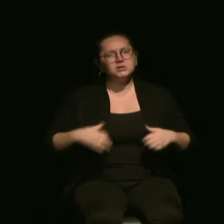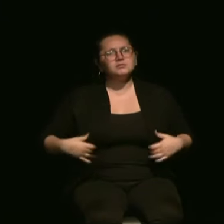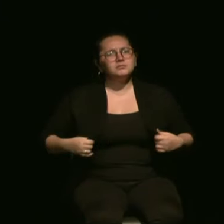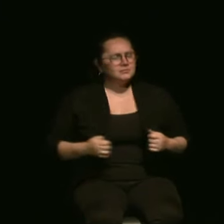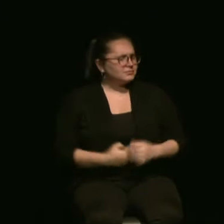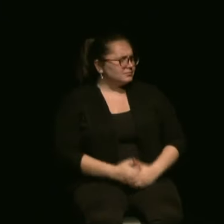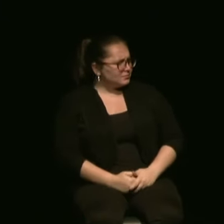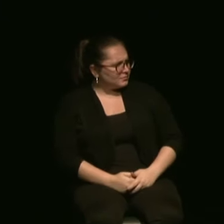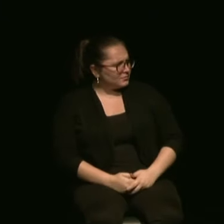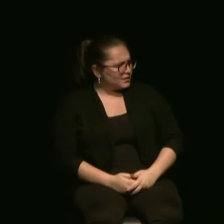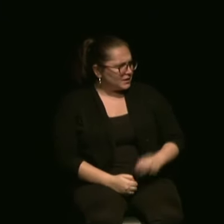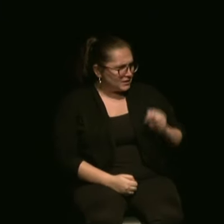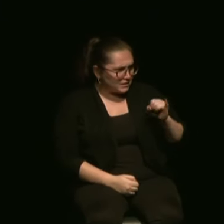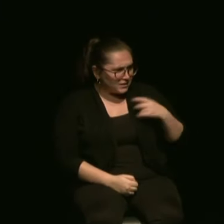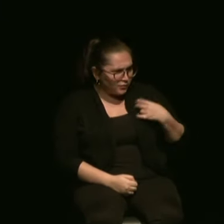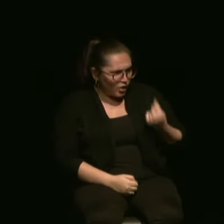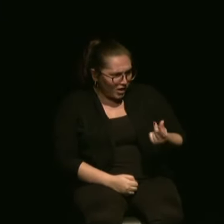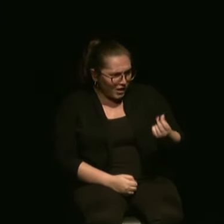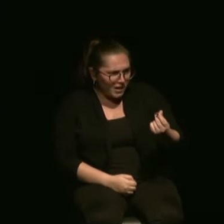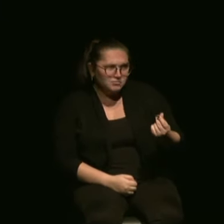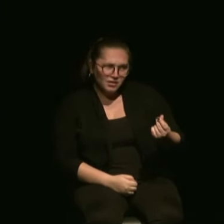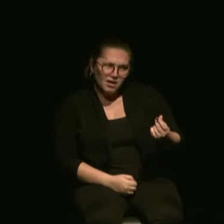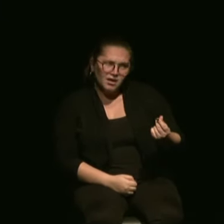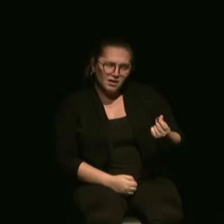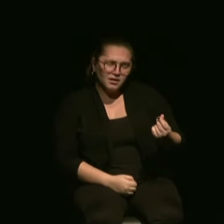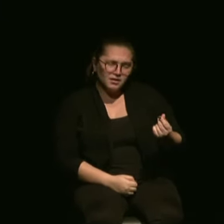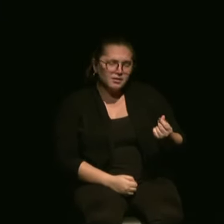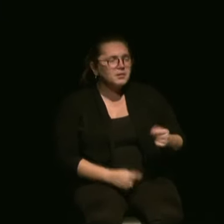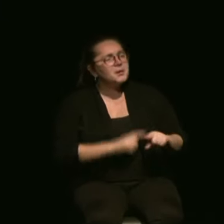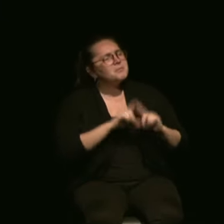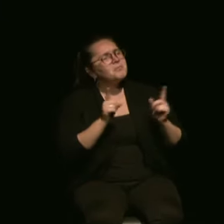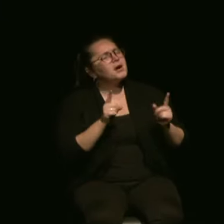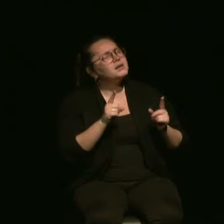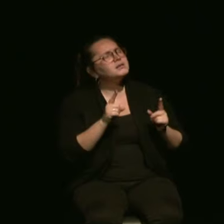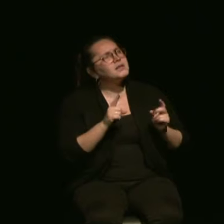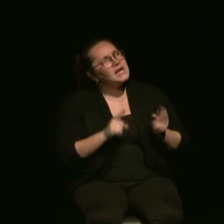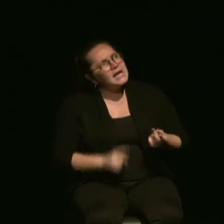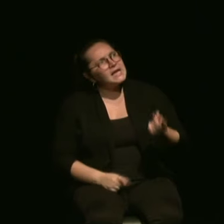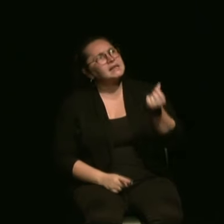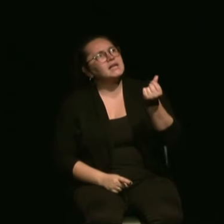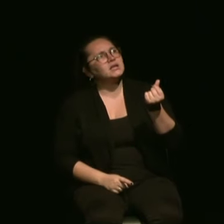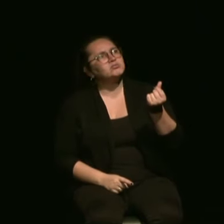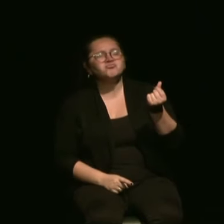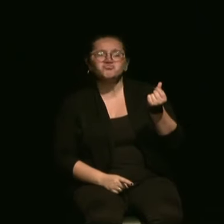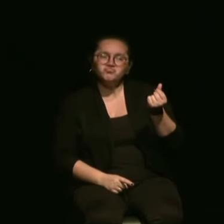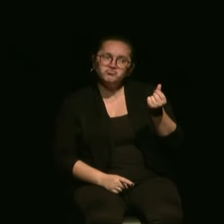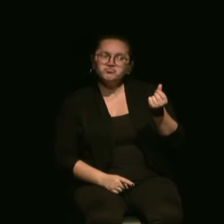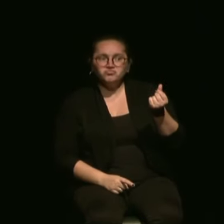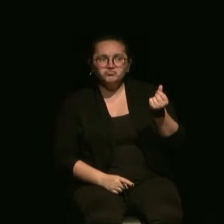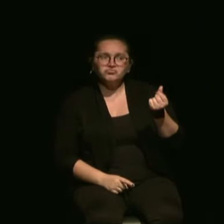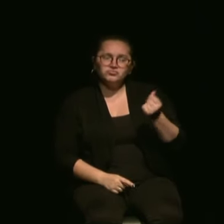Se for eterno, é. Uhum. Mas tudo que for eterno provoca insanidade.